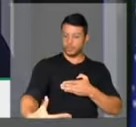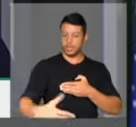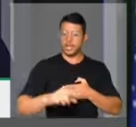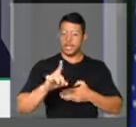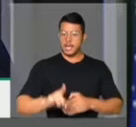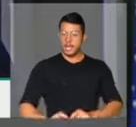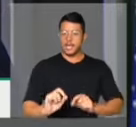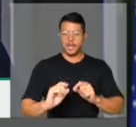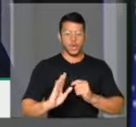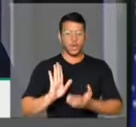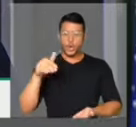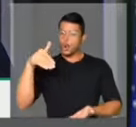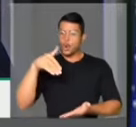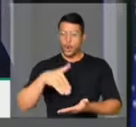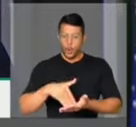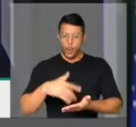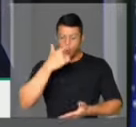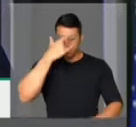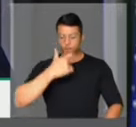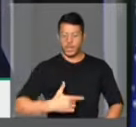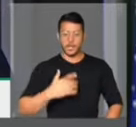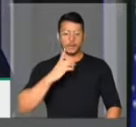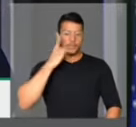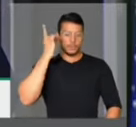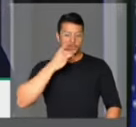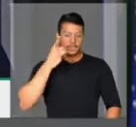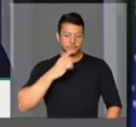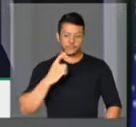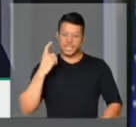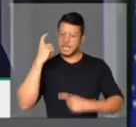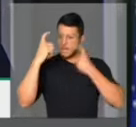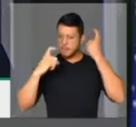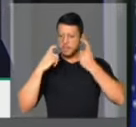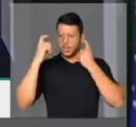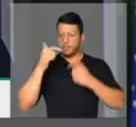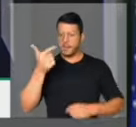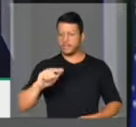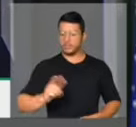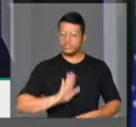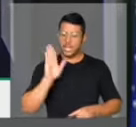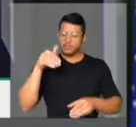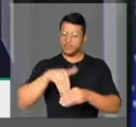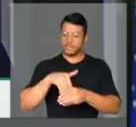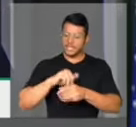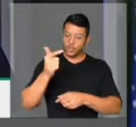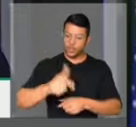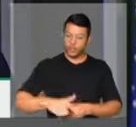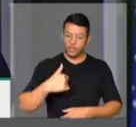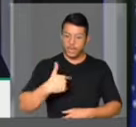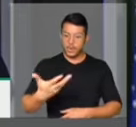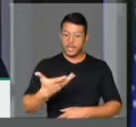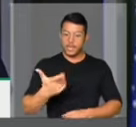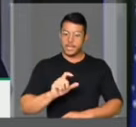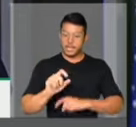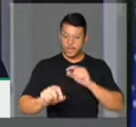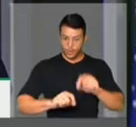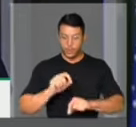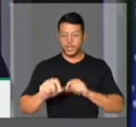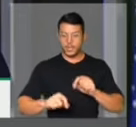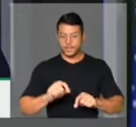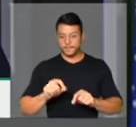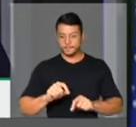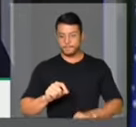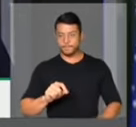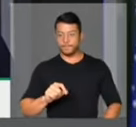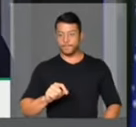únicos 4 anos como parlamentar. Não quero estar preocupado com a reeleição. Eu quero estar preocupado em fazer uma reforma de previdência,